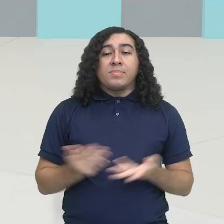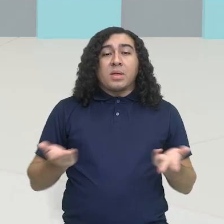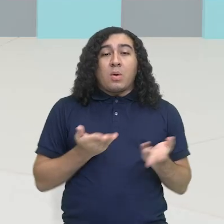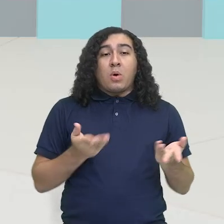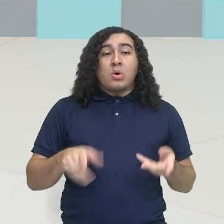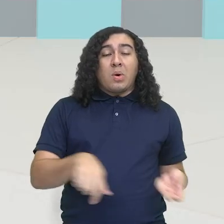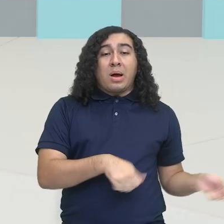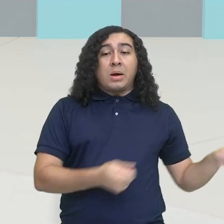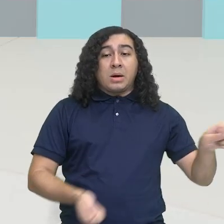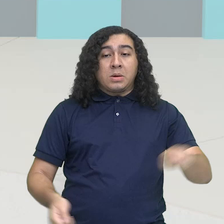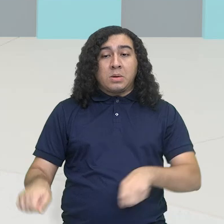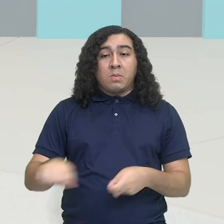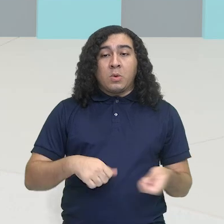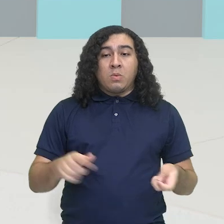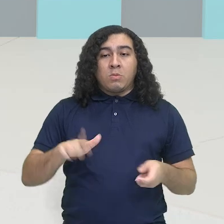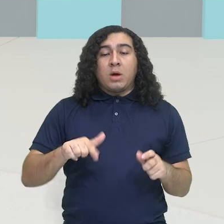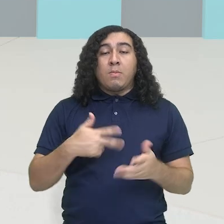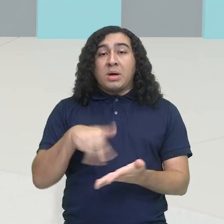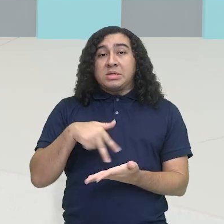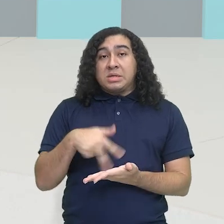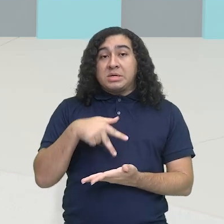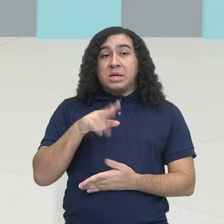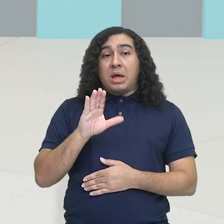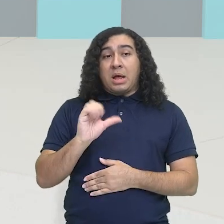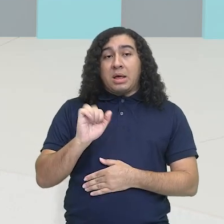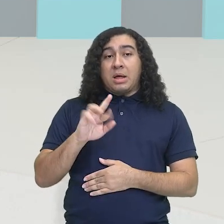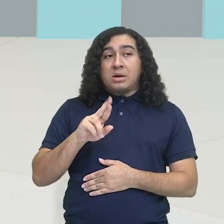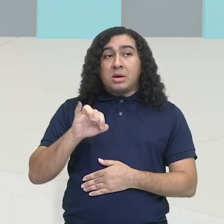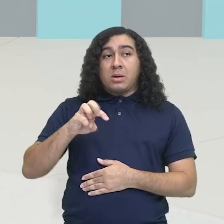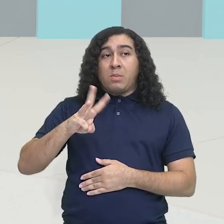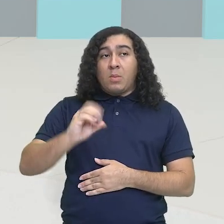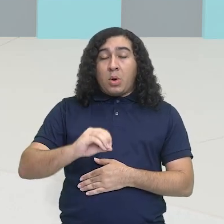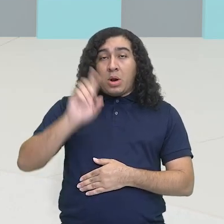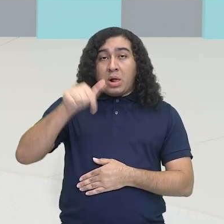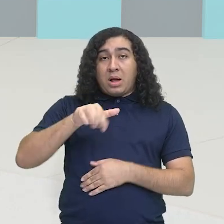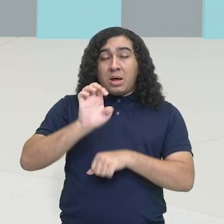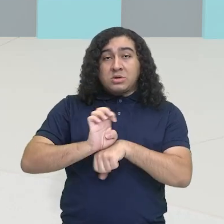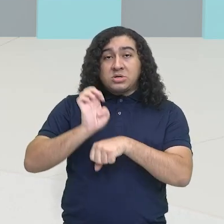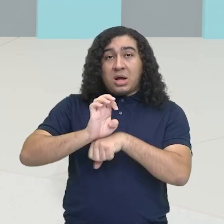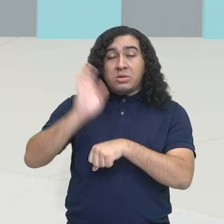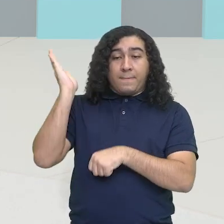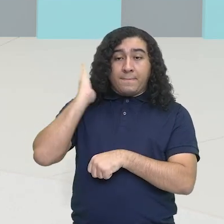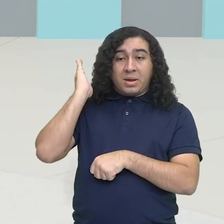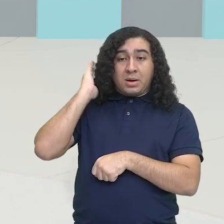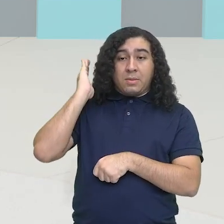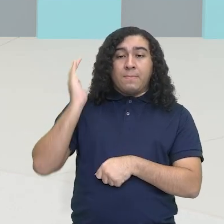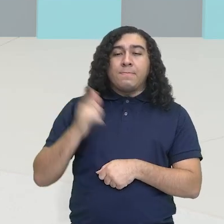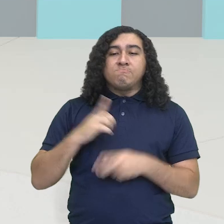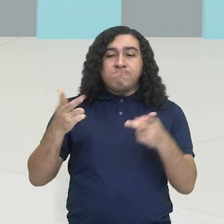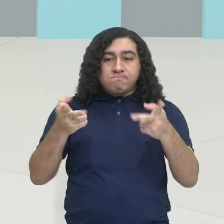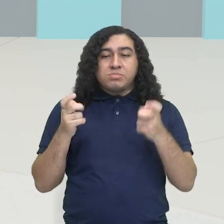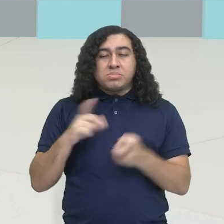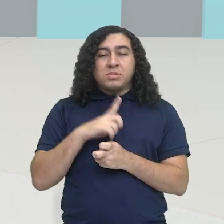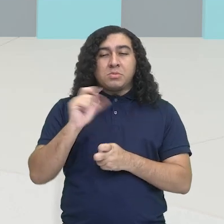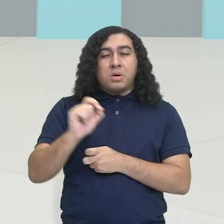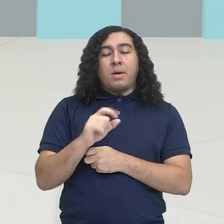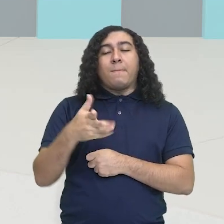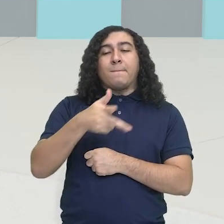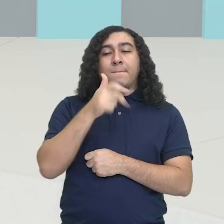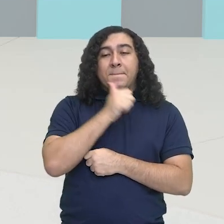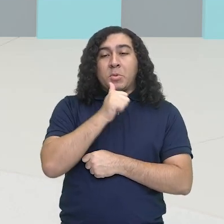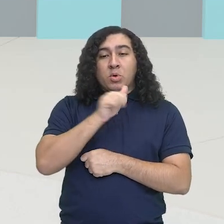carimbó. O carimbó, que é essa dança tipicamente paraense, observe aí a sua indumentária, onde as mulheres utilizam essas saias